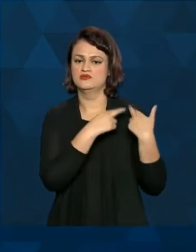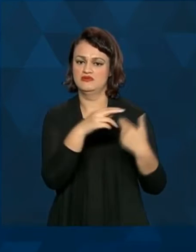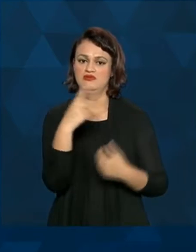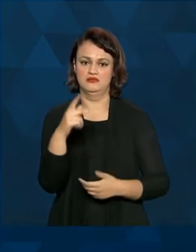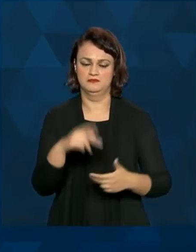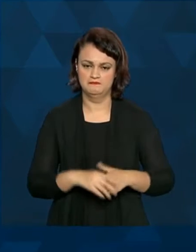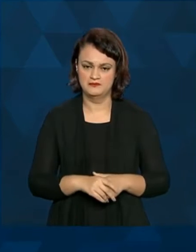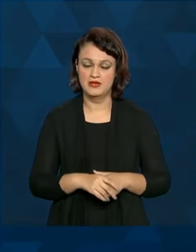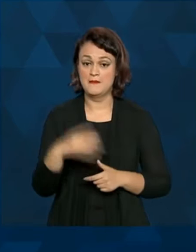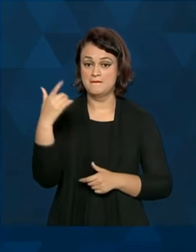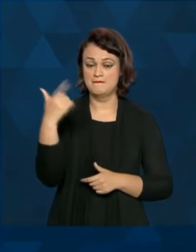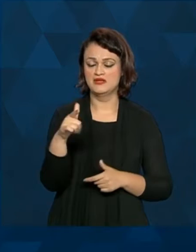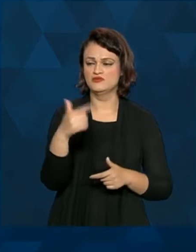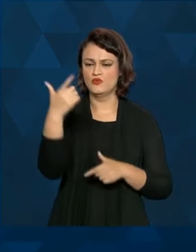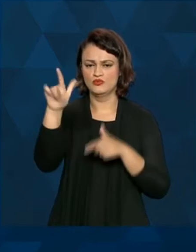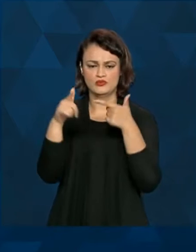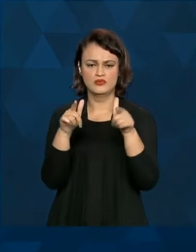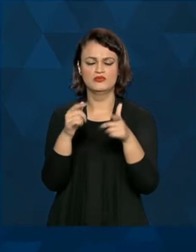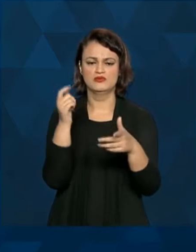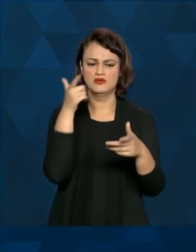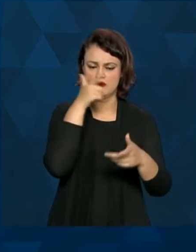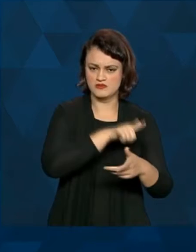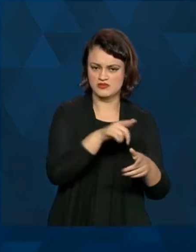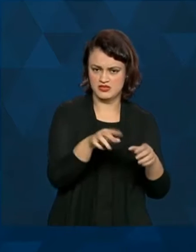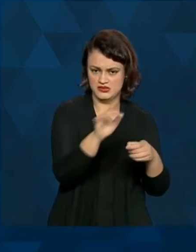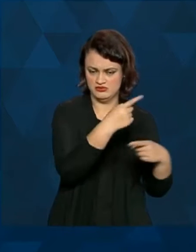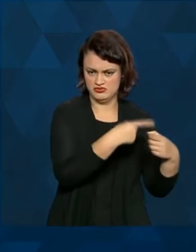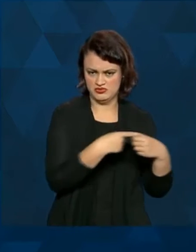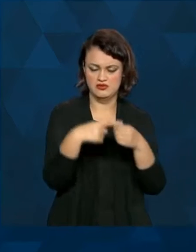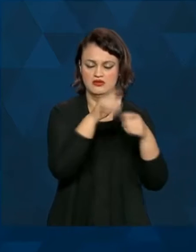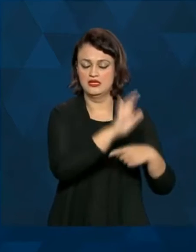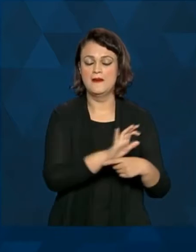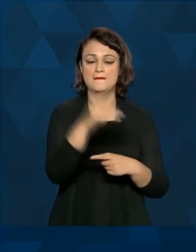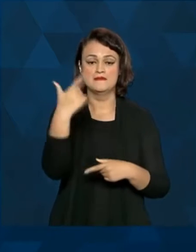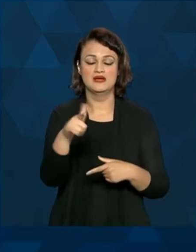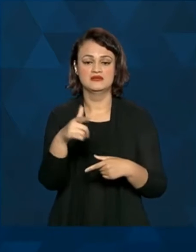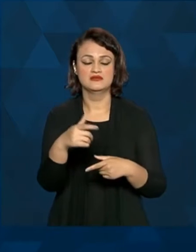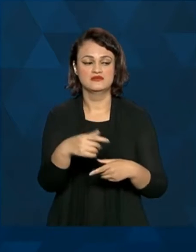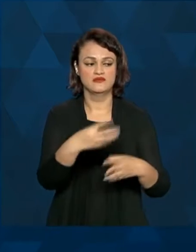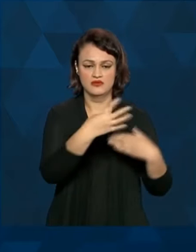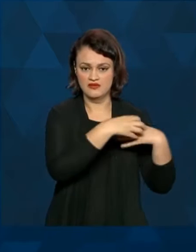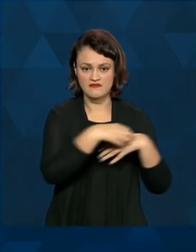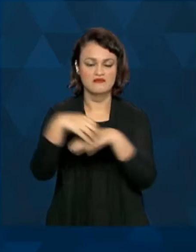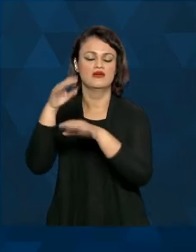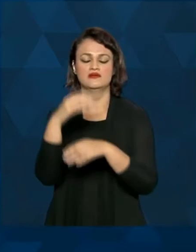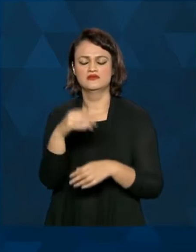suplementando as aquisições dos estados e municípios, foram distribuídos 143 ventiladores